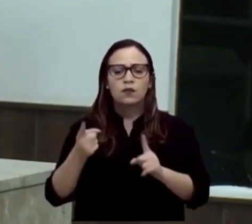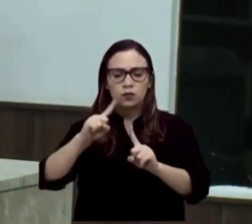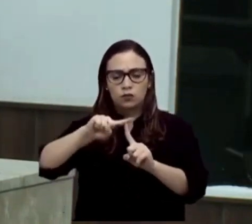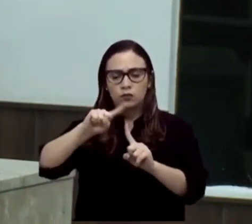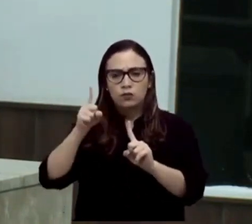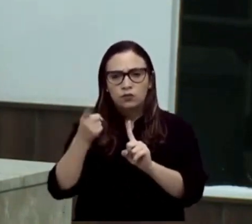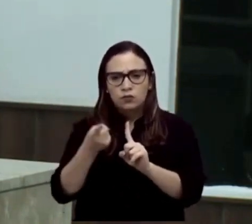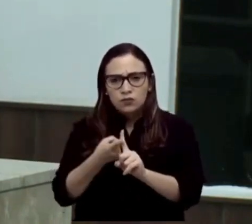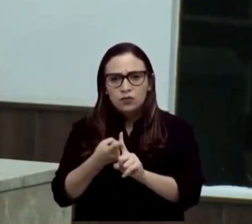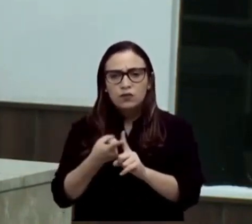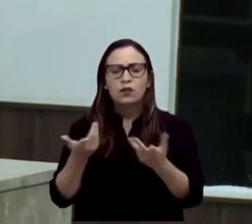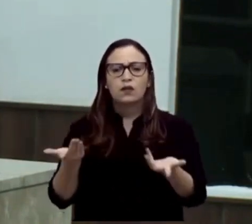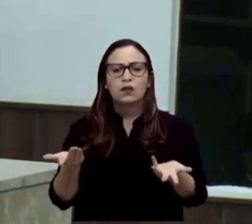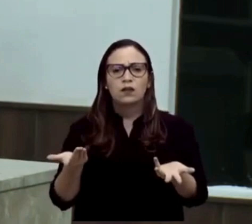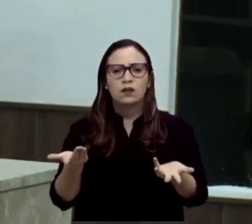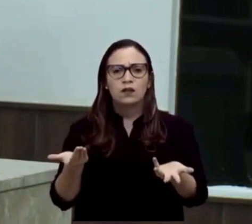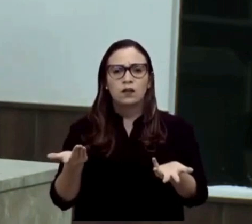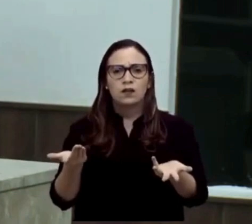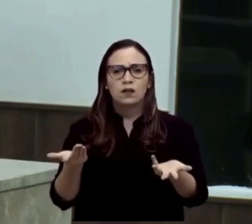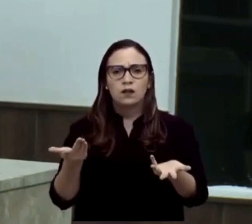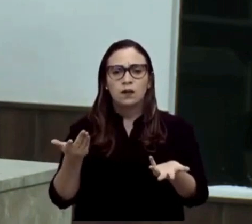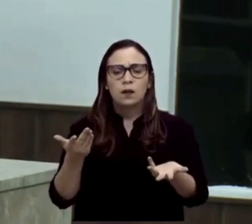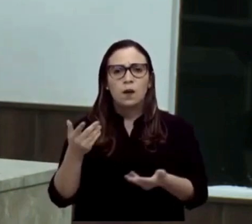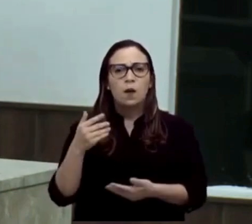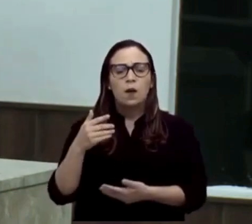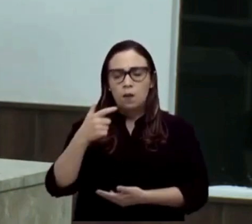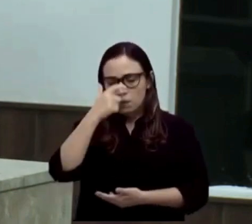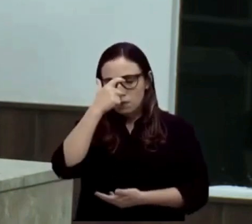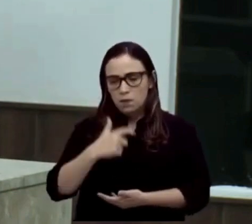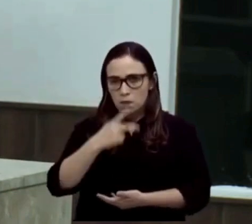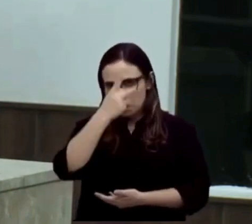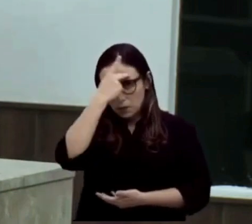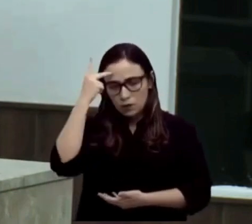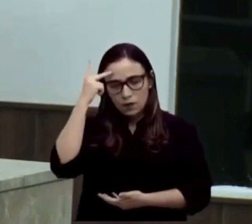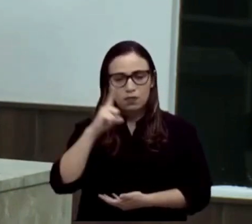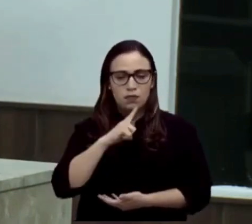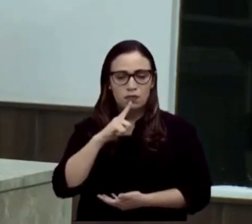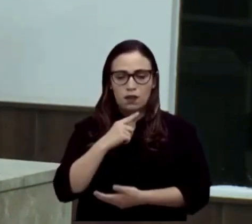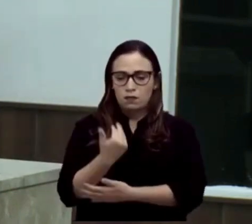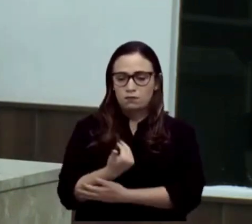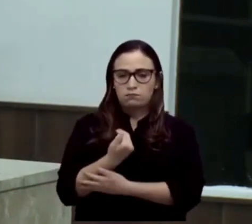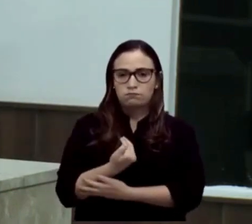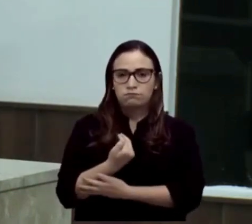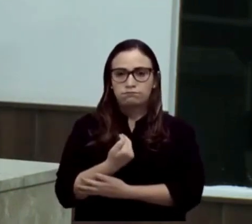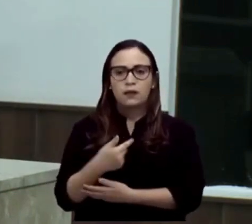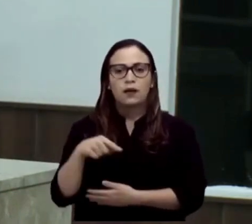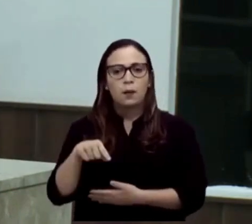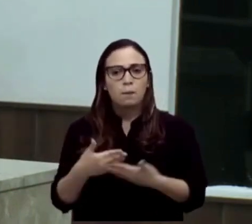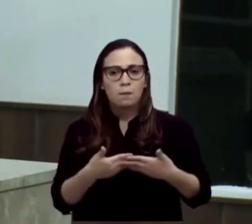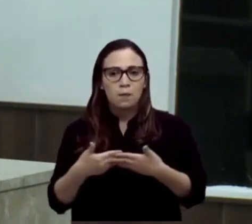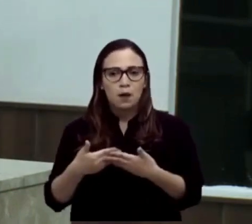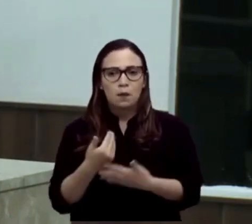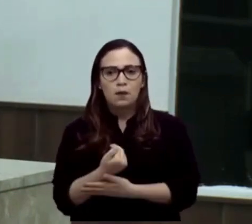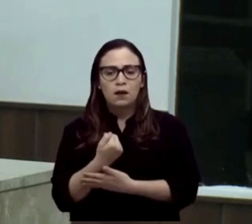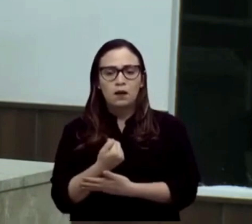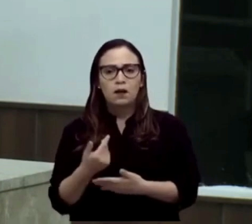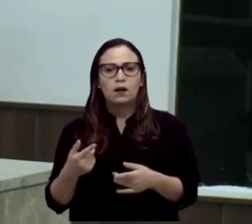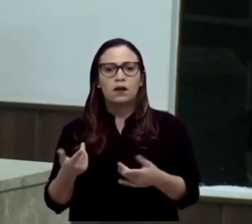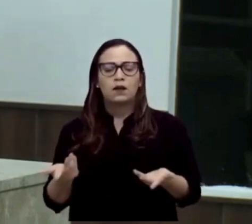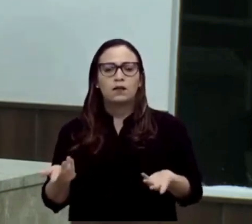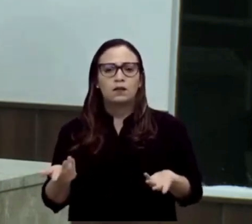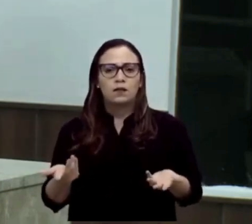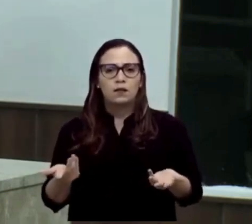gestantes, de pessoas que andam com crianças de colo, de pessoas com a mobilidade